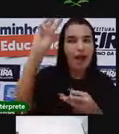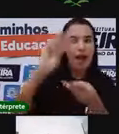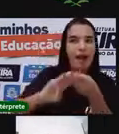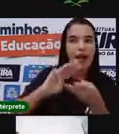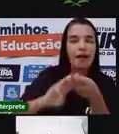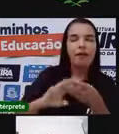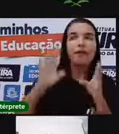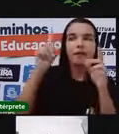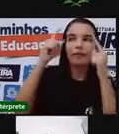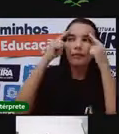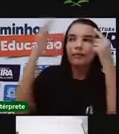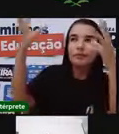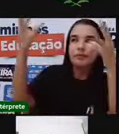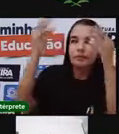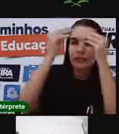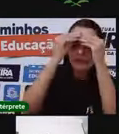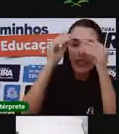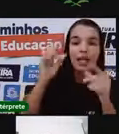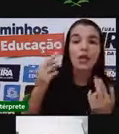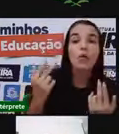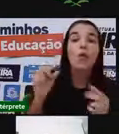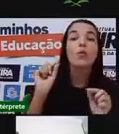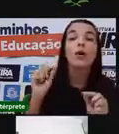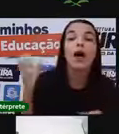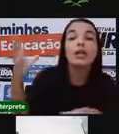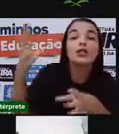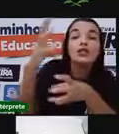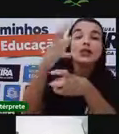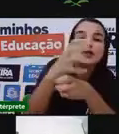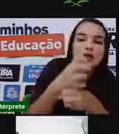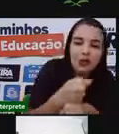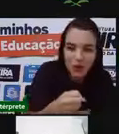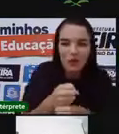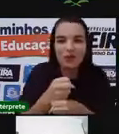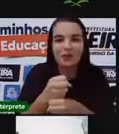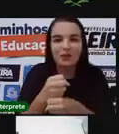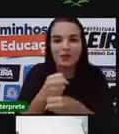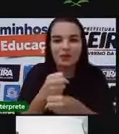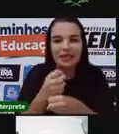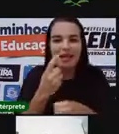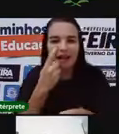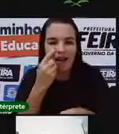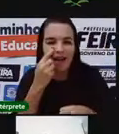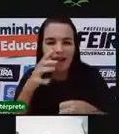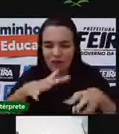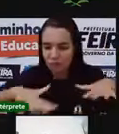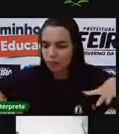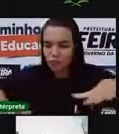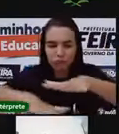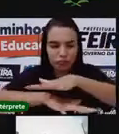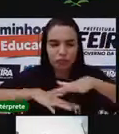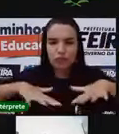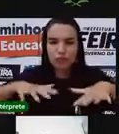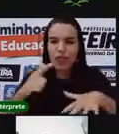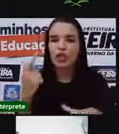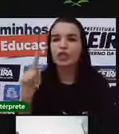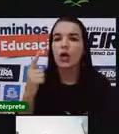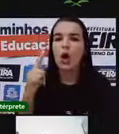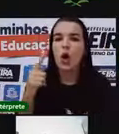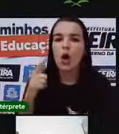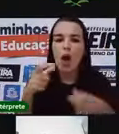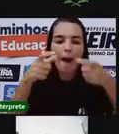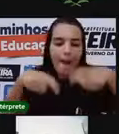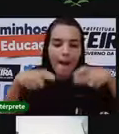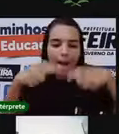psicológicas, afetivas, tá certo? Qual foi o território geográfico onde os homens precisaram